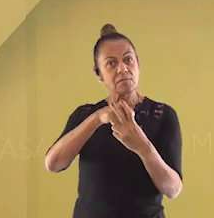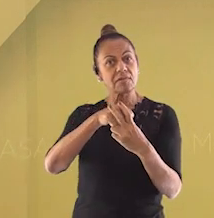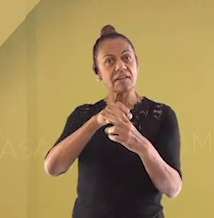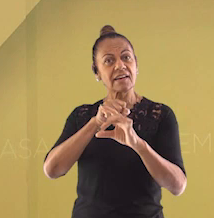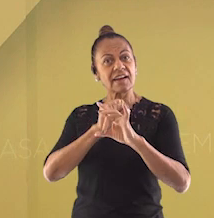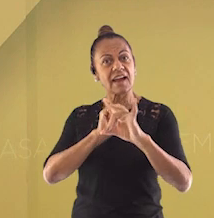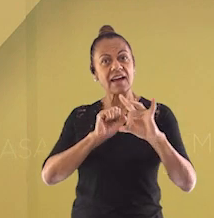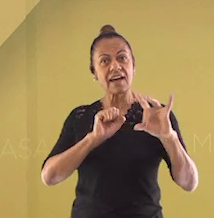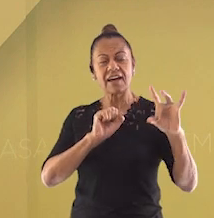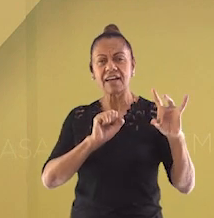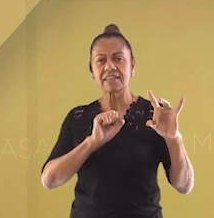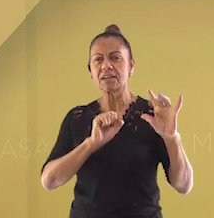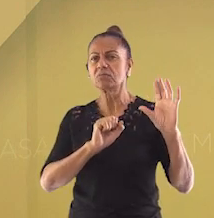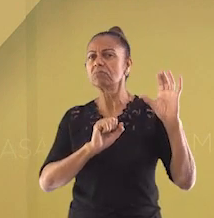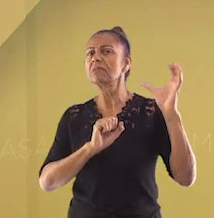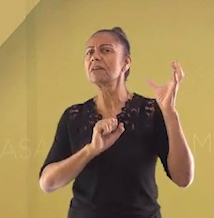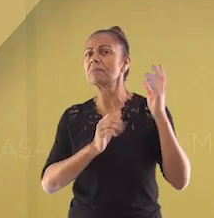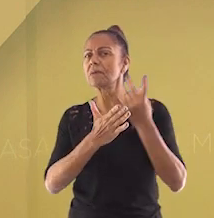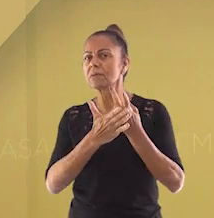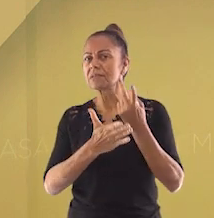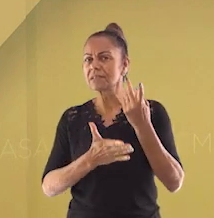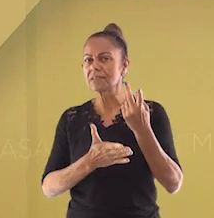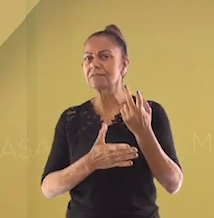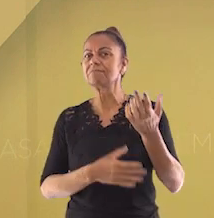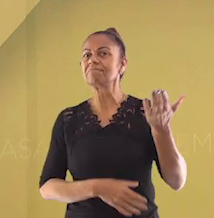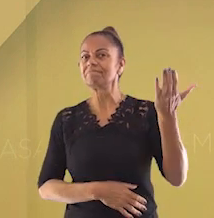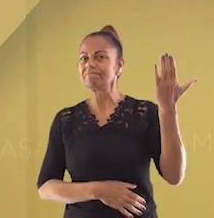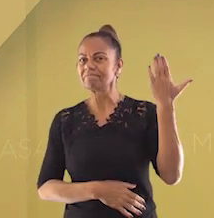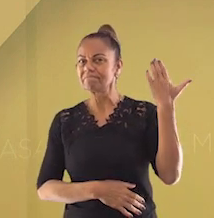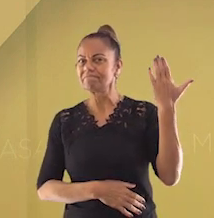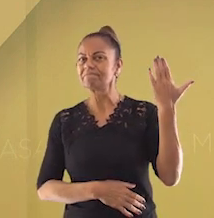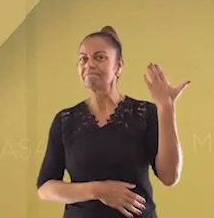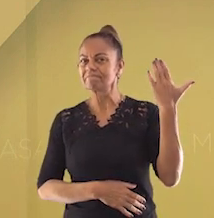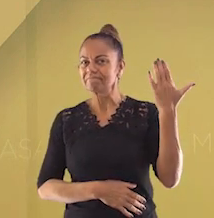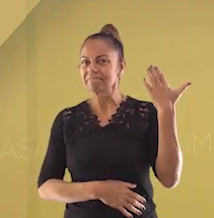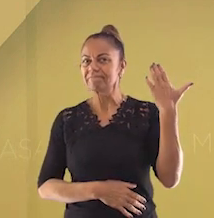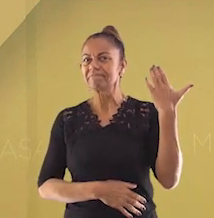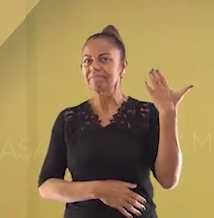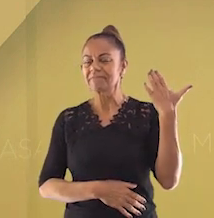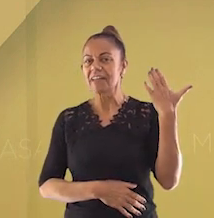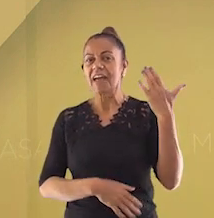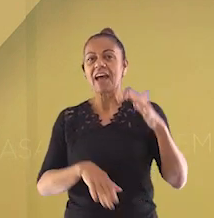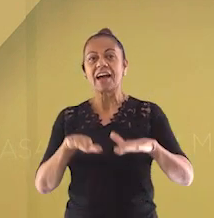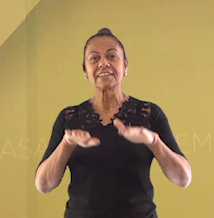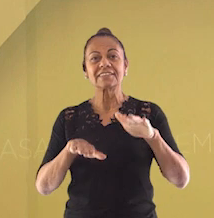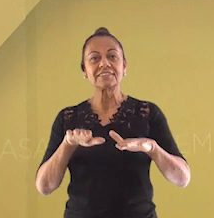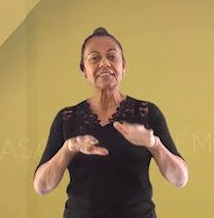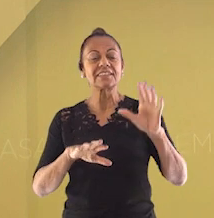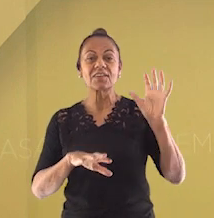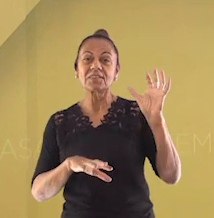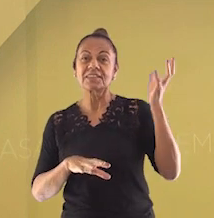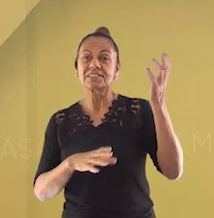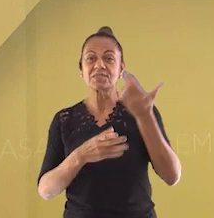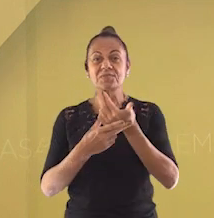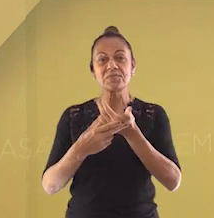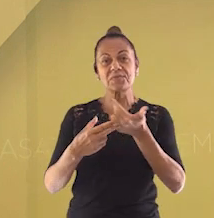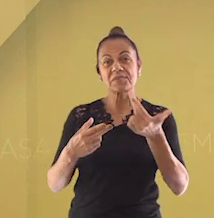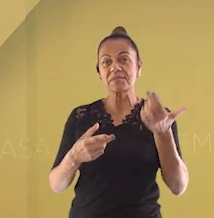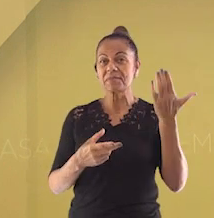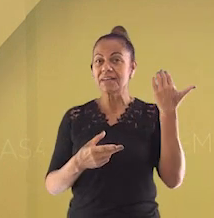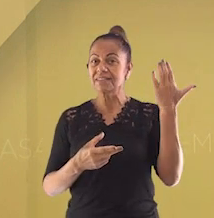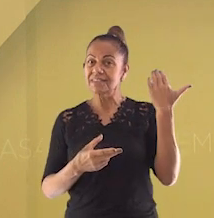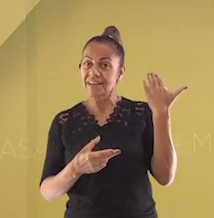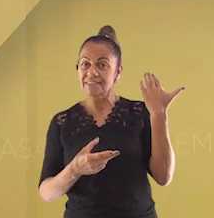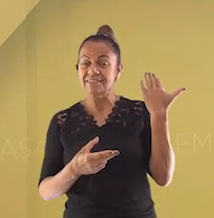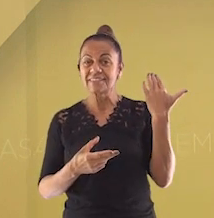passado é um tempo verbal muito utilizado sempre precisamos falar de algo que já aconteceu e